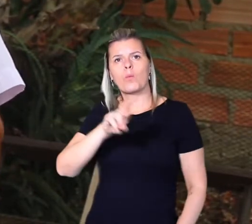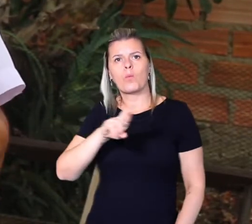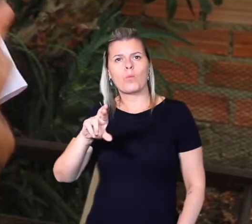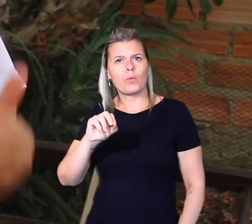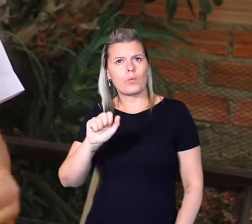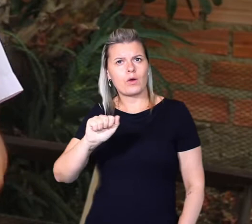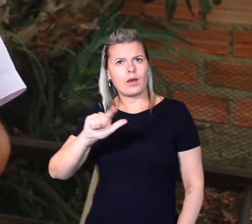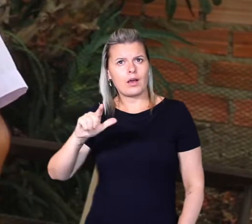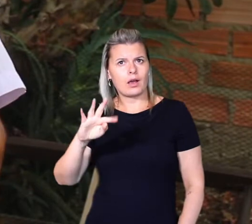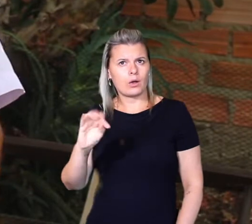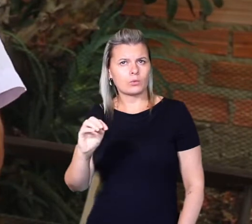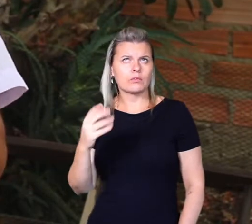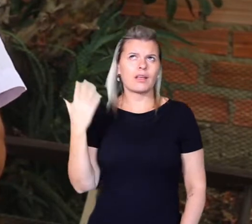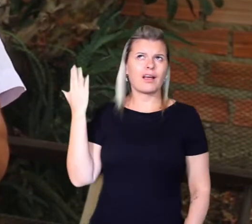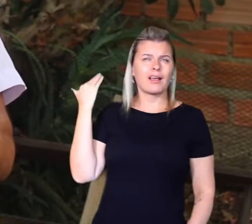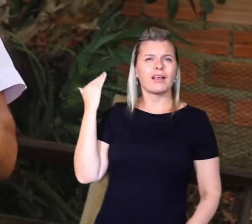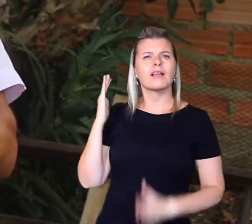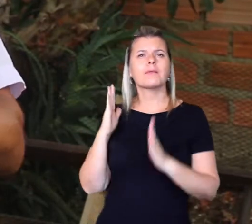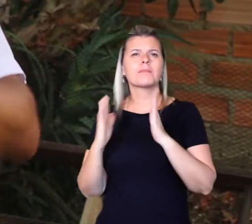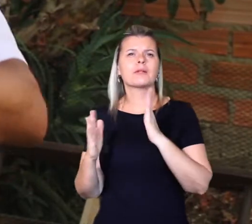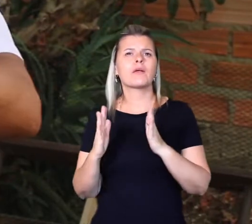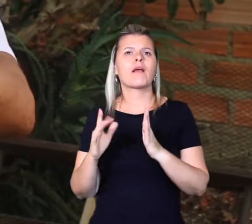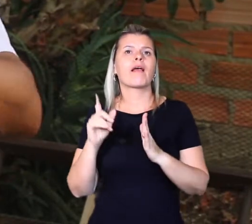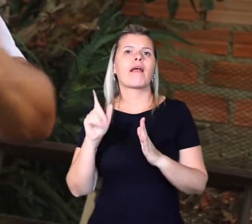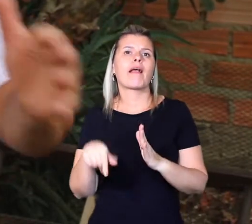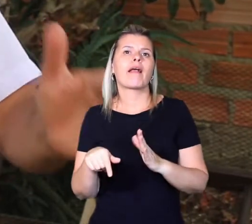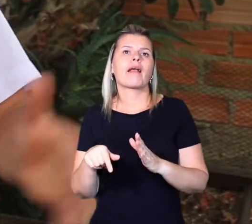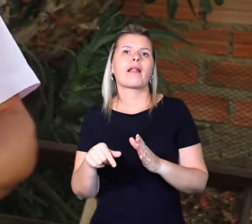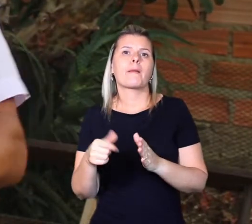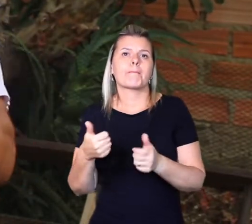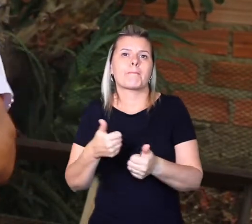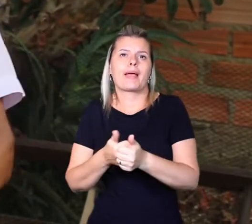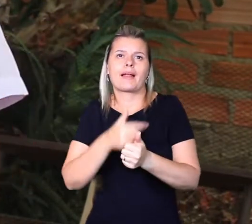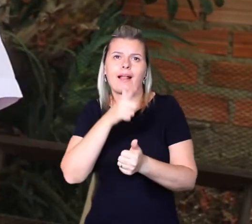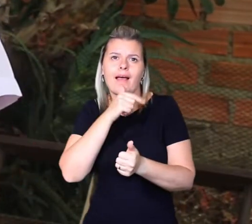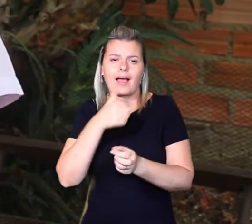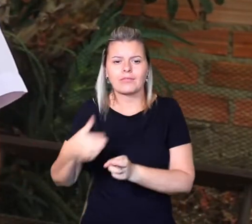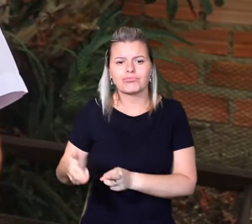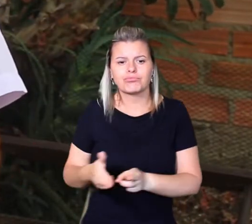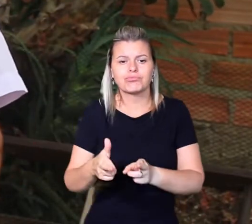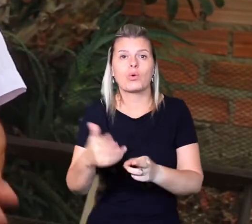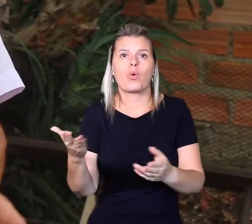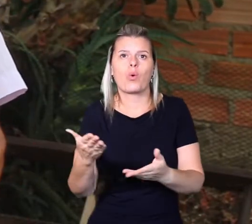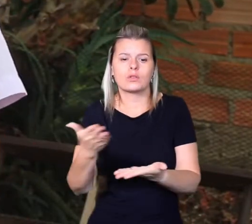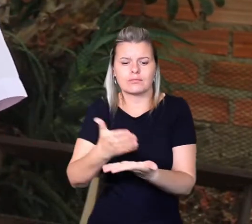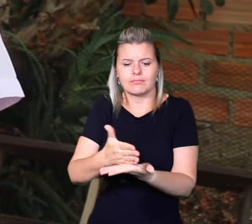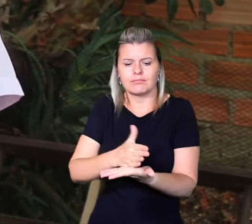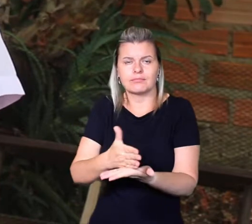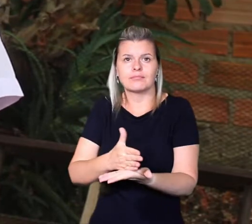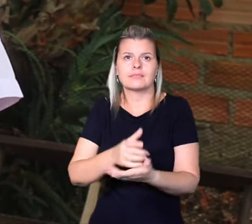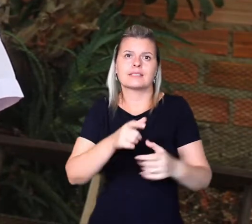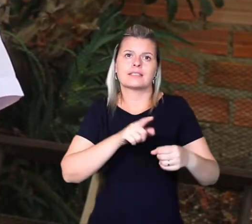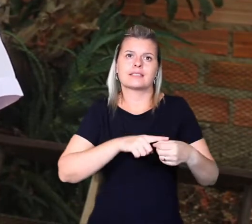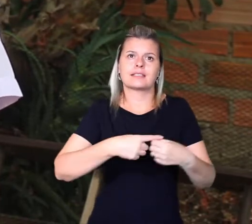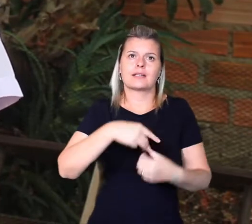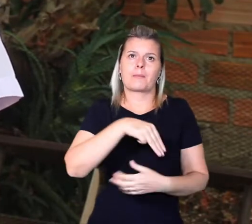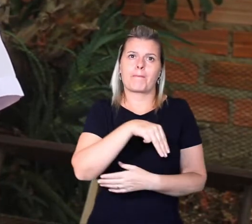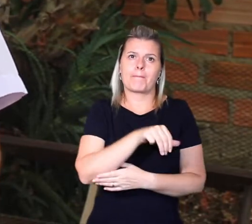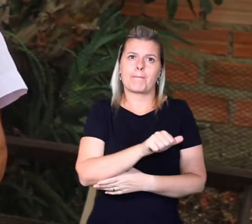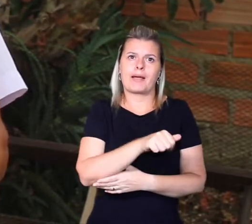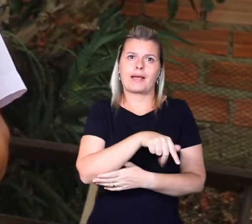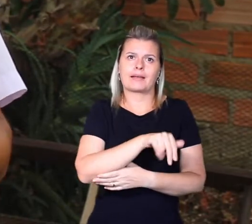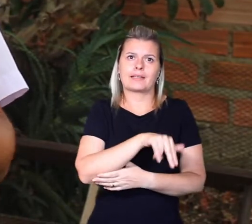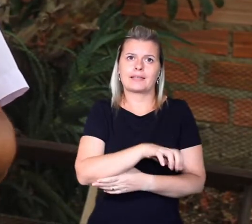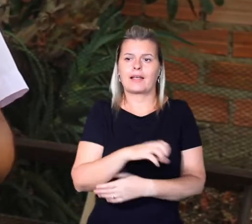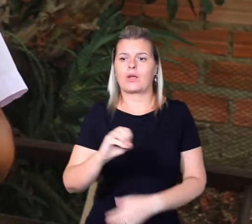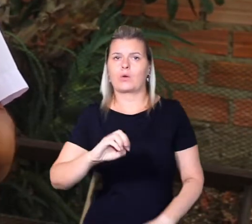que ficava naquele período em Conceição de Arroio, hoje dividido entre Maquiné e Osório, né? E